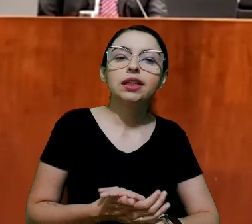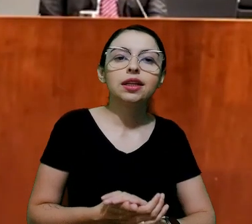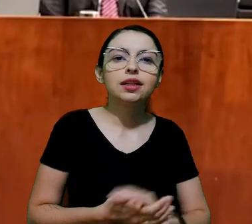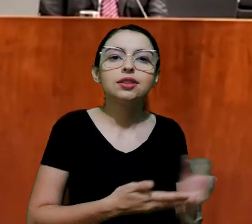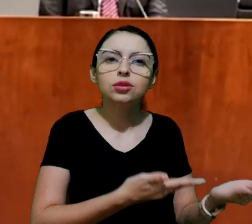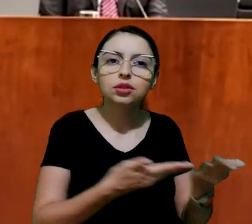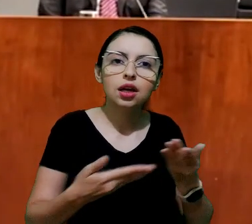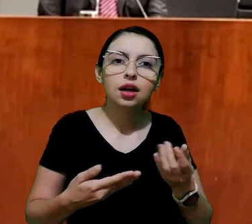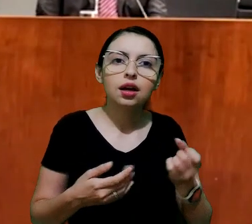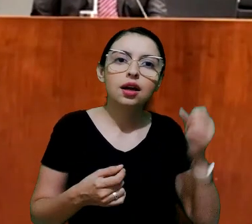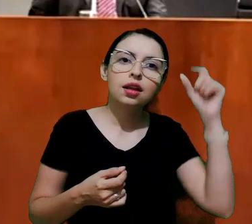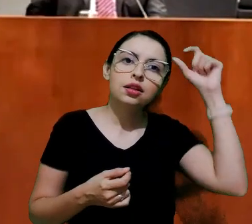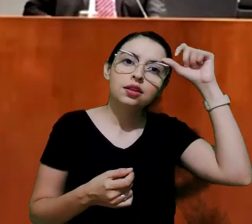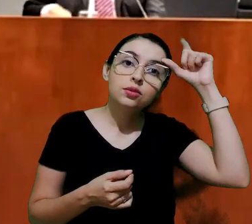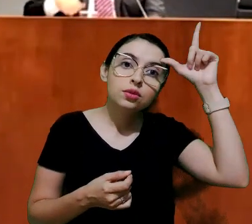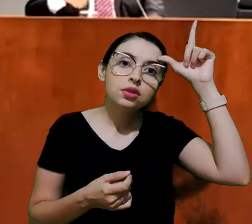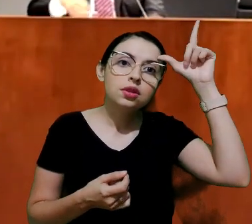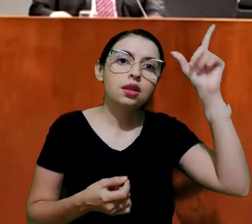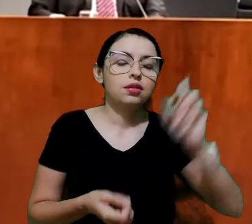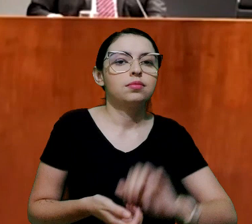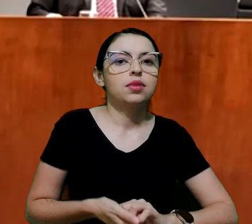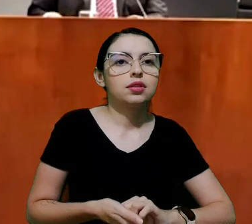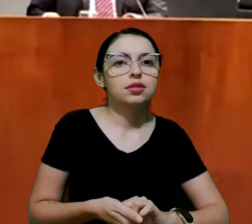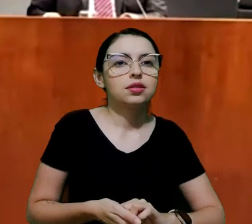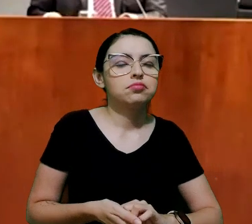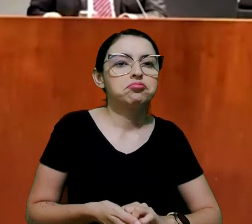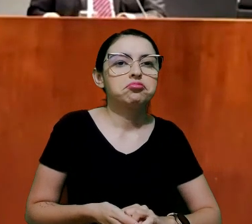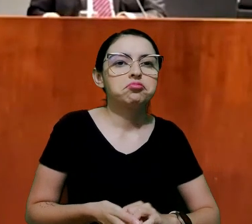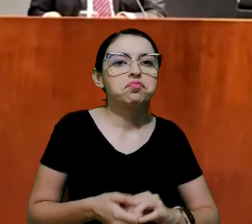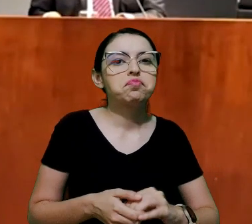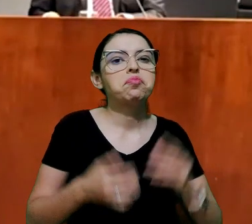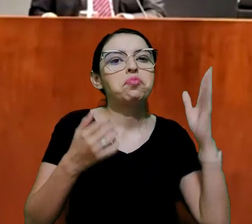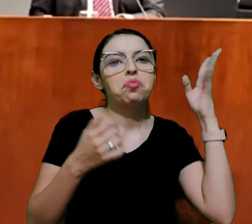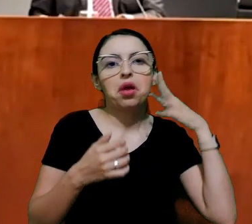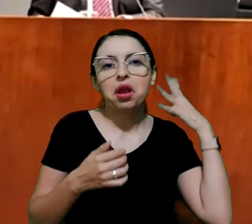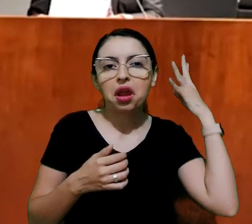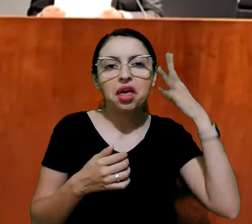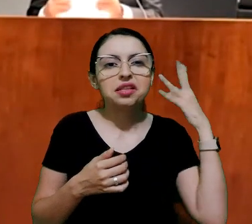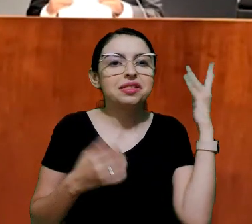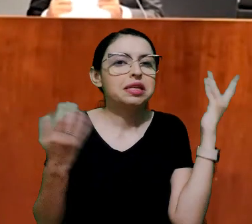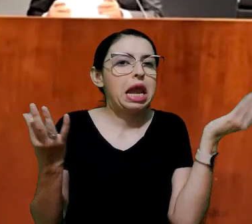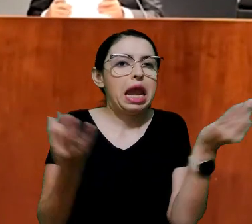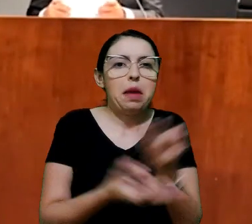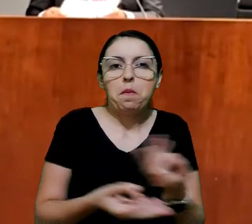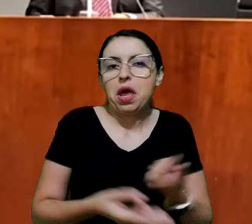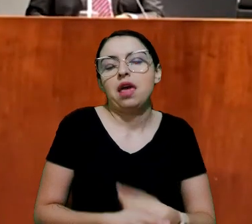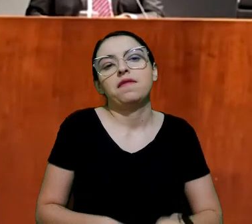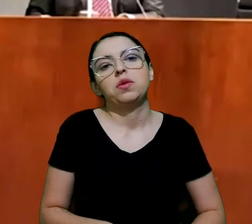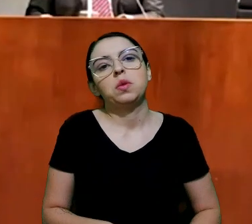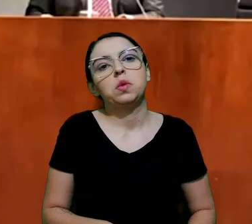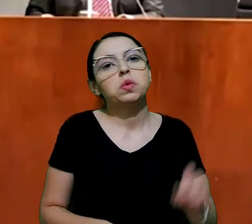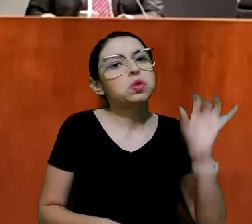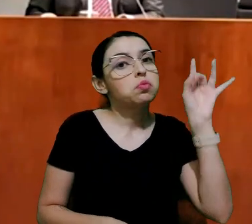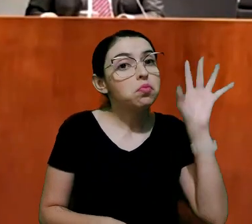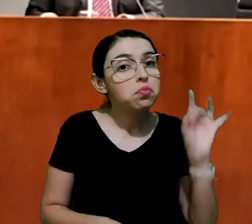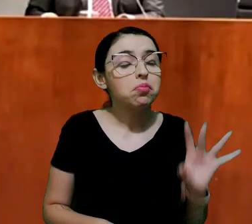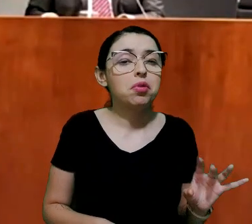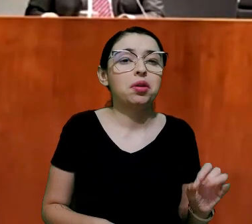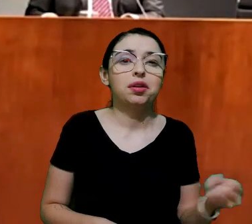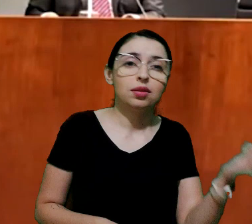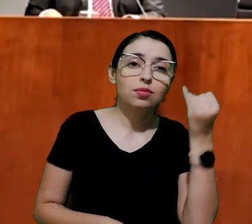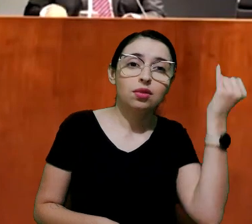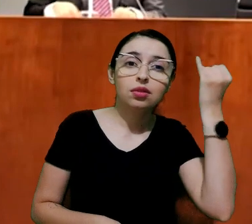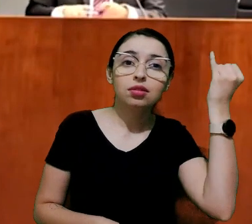uma lúcida, emblemática e brilhante palestra, colocando pontos importantes sobre a